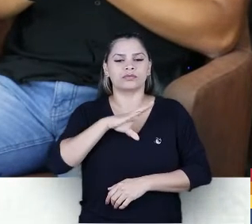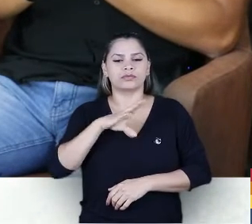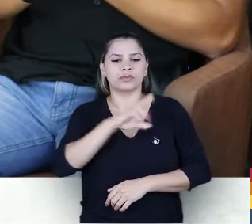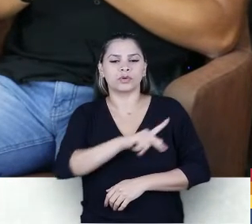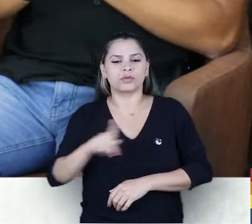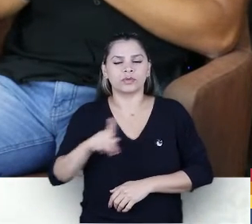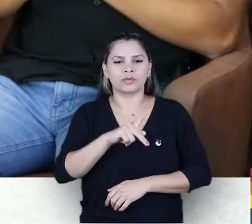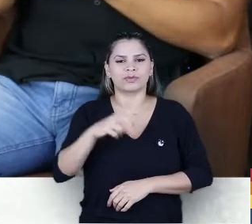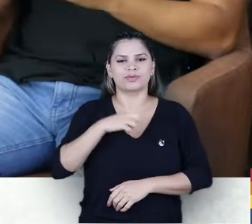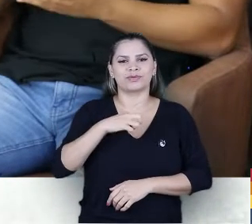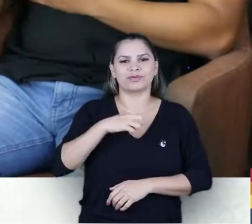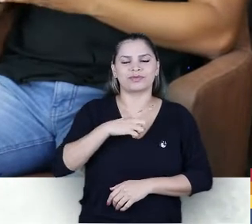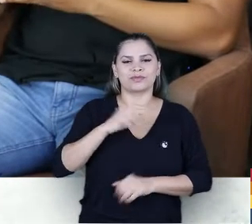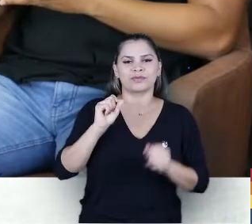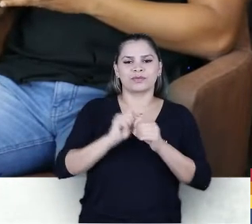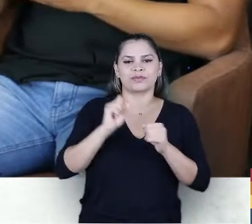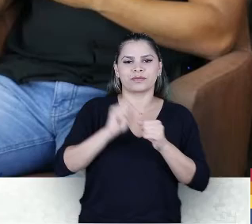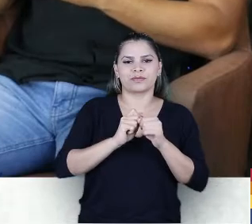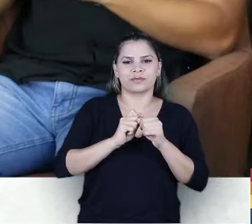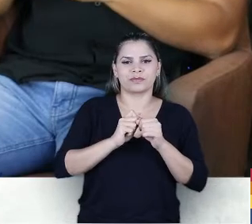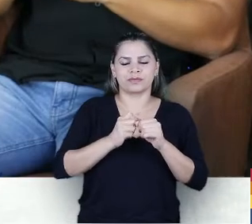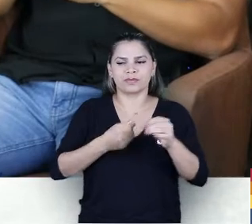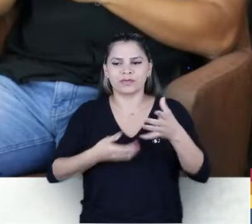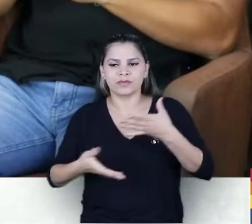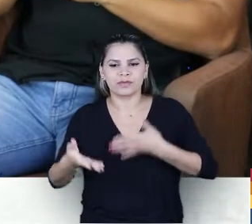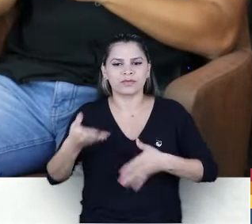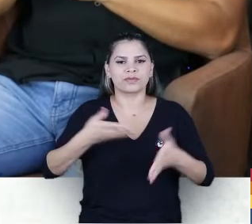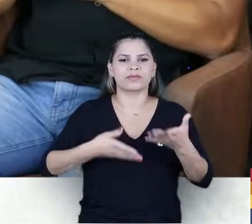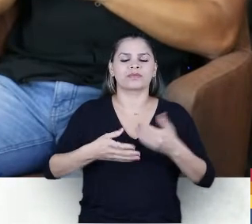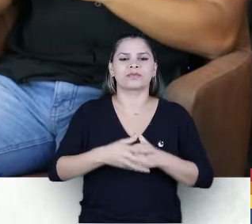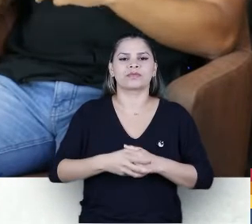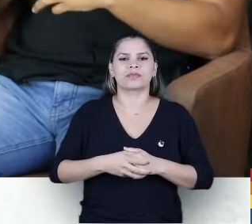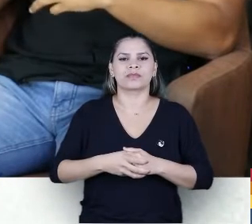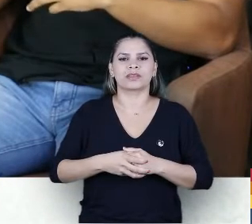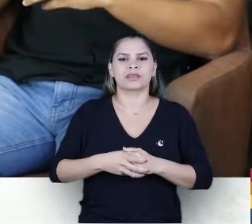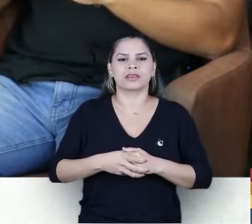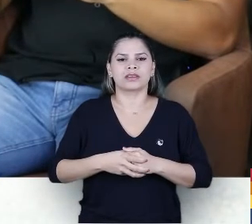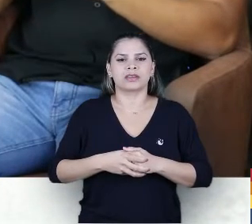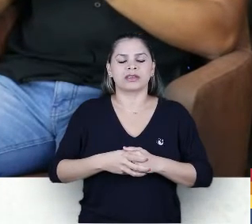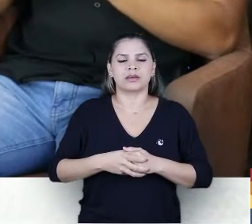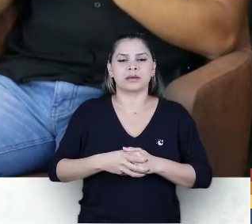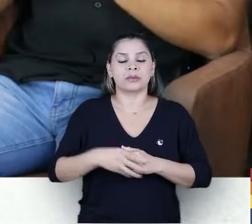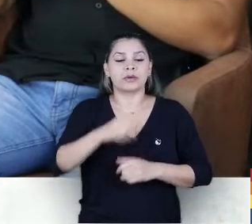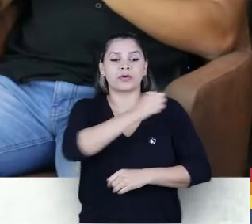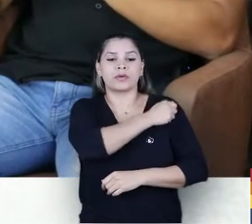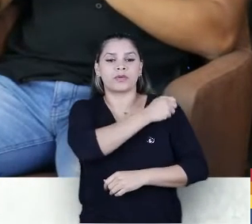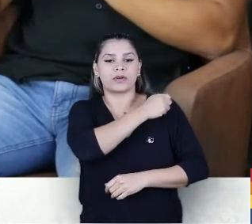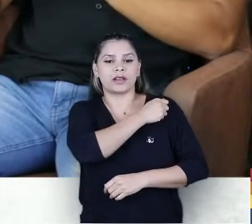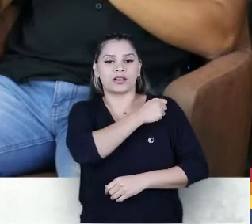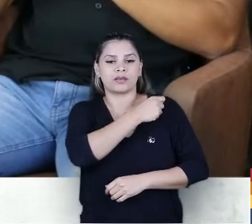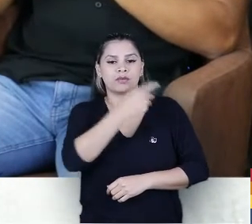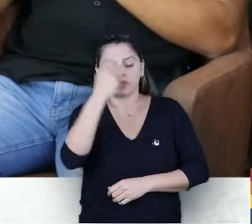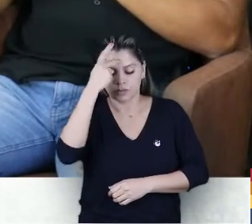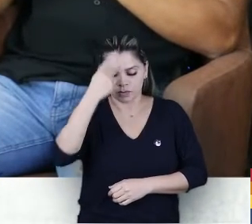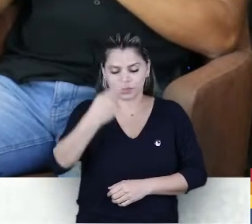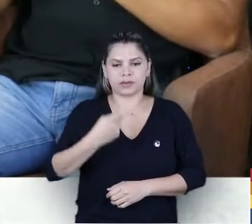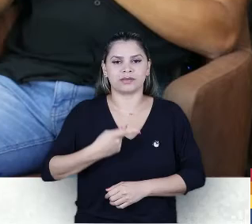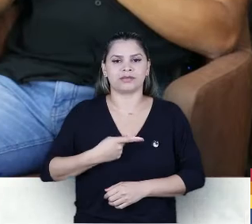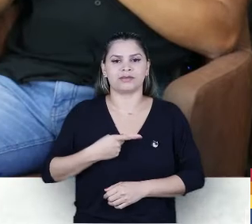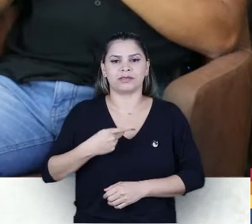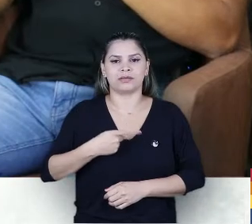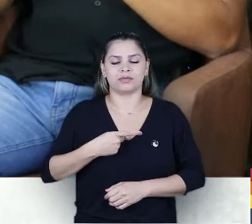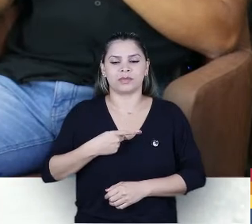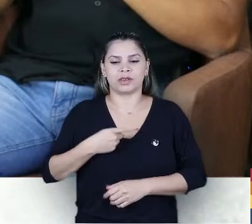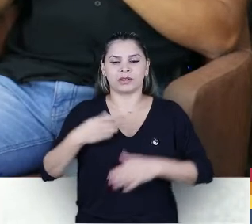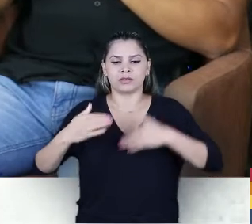né? Então, eu acho que a cada projeto, a cada aula, o professor tem que ter essa sensibilidade de fazer esse link com o itinerário, para que